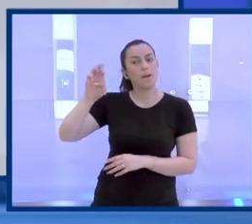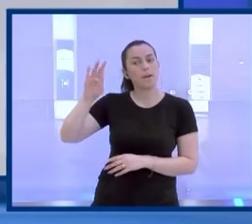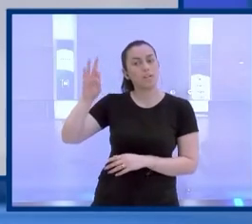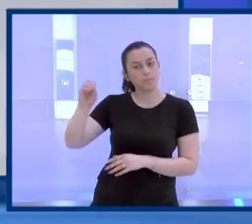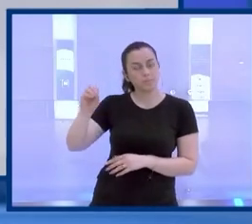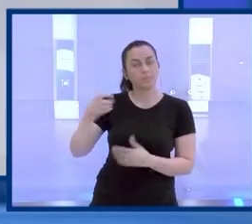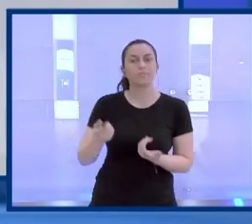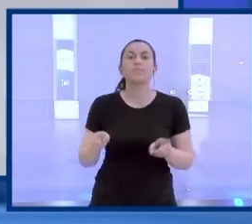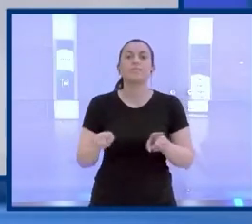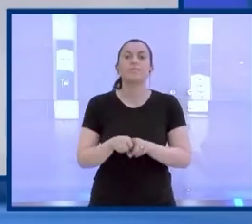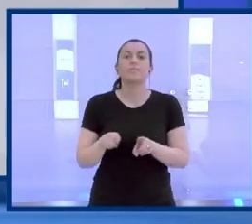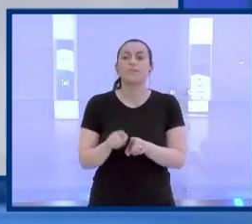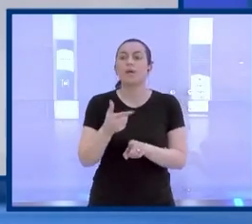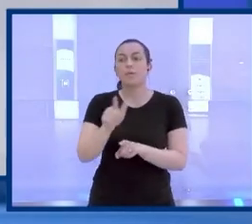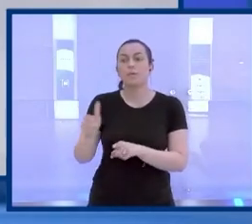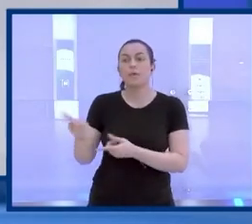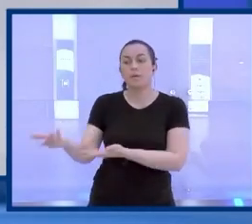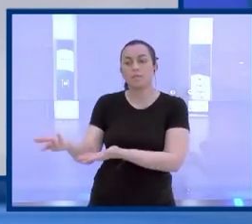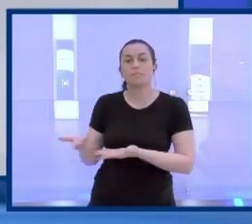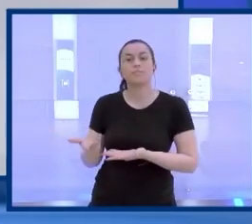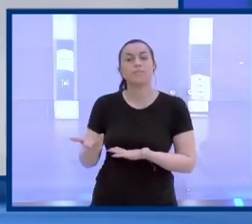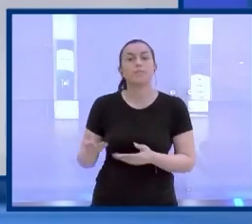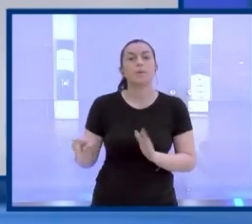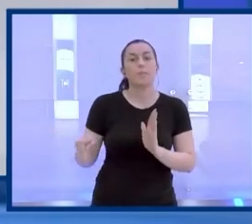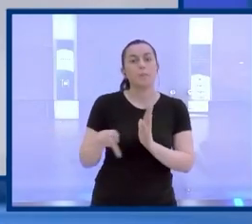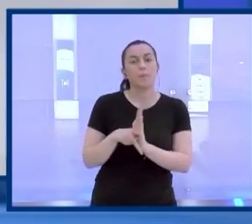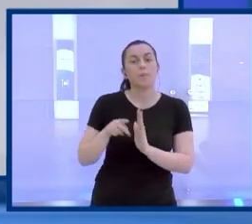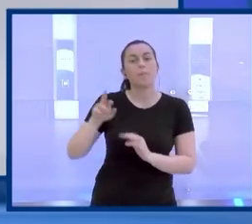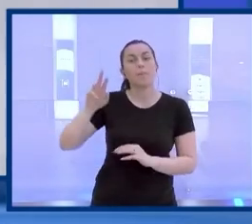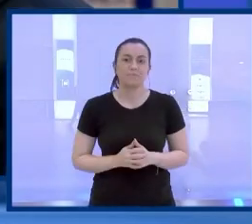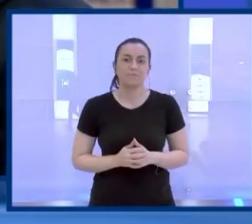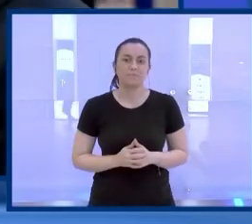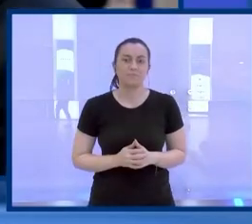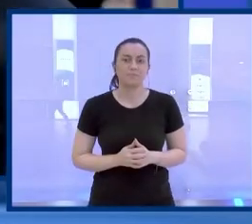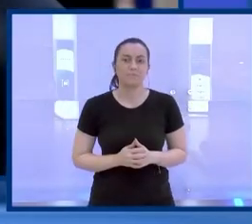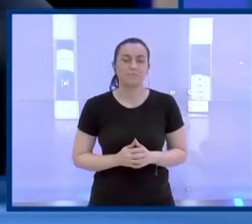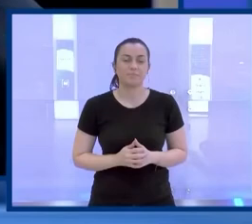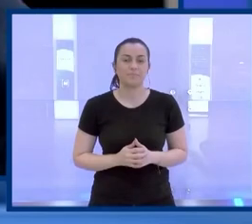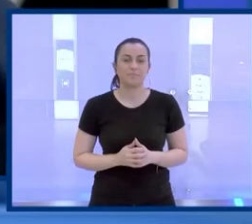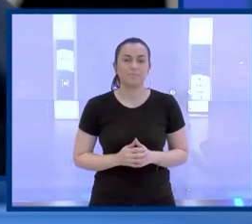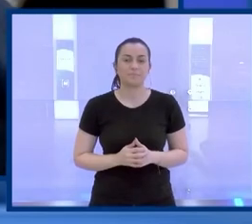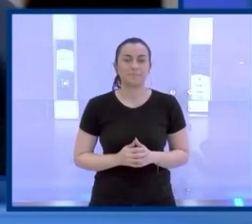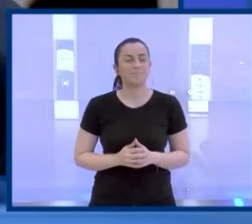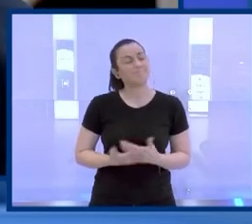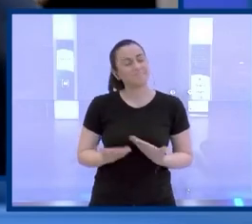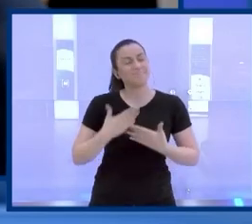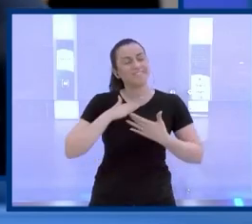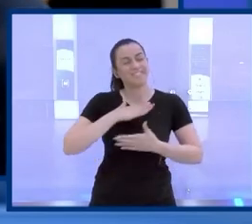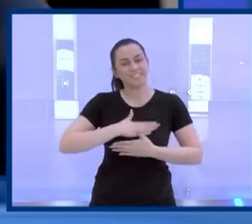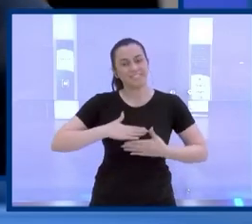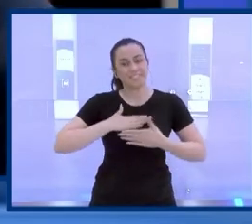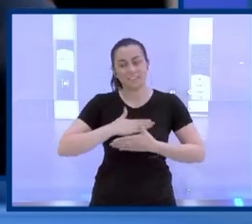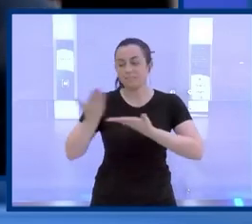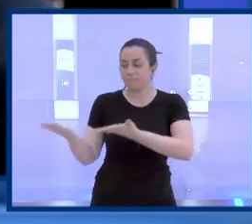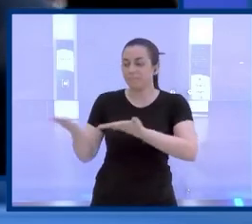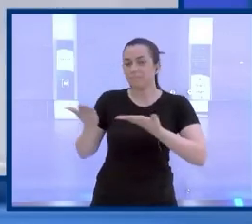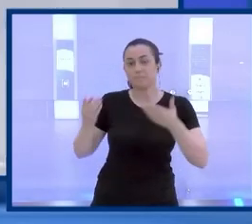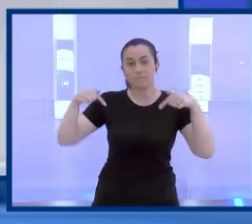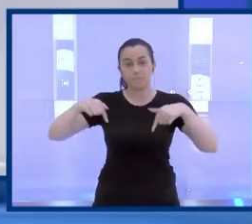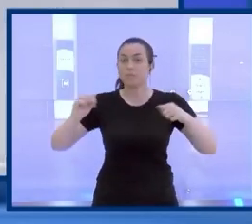E o diretor de concessões e privatizações do BNDES, Fábio Abraão, e demais autoridades. É um enorme prazer receber todo mundo na